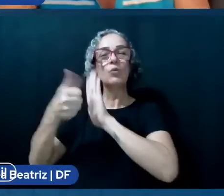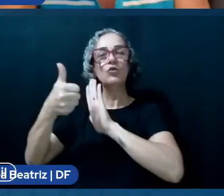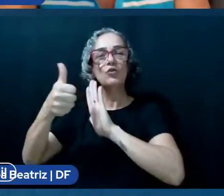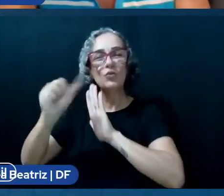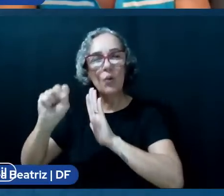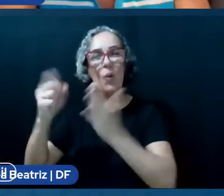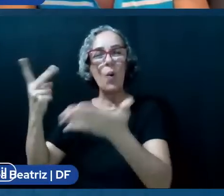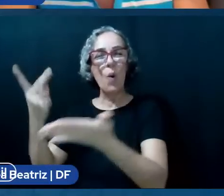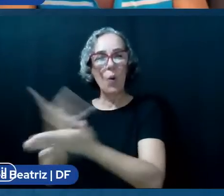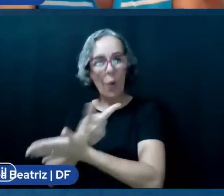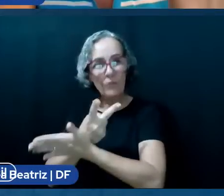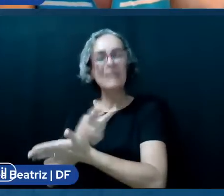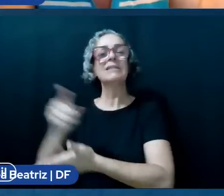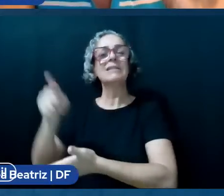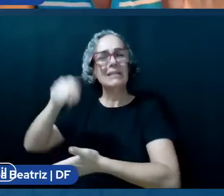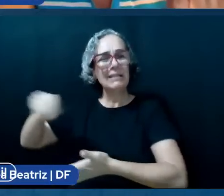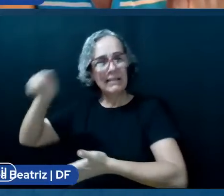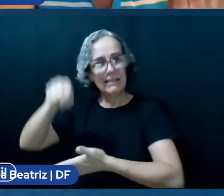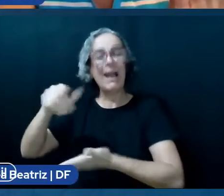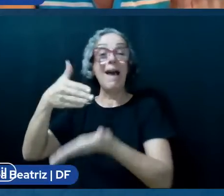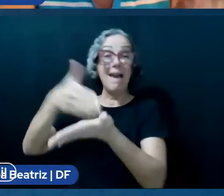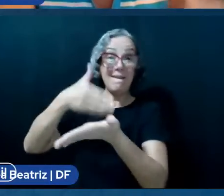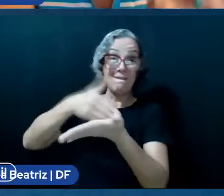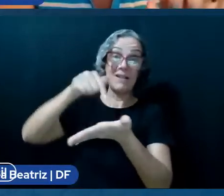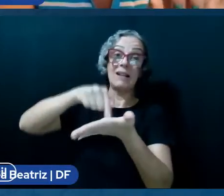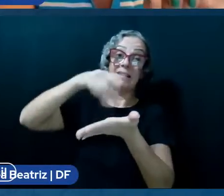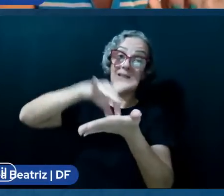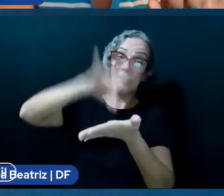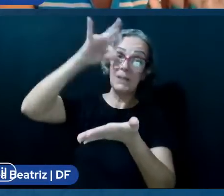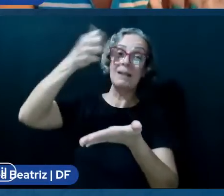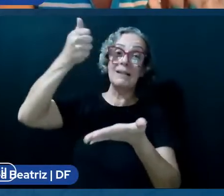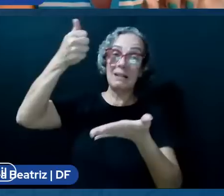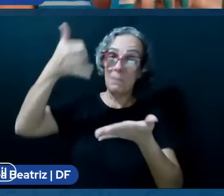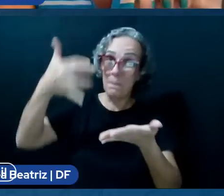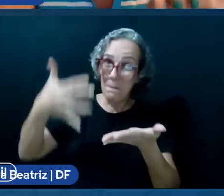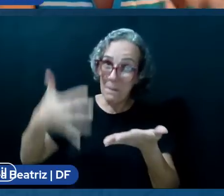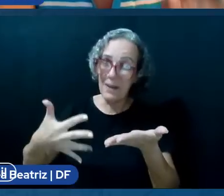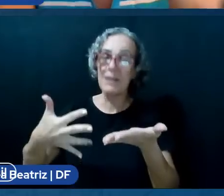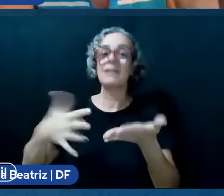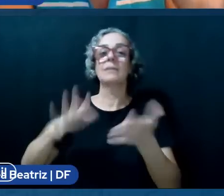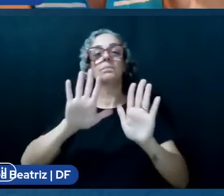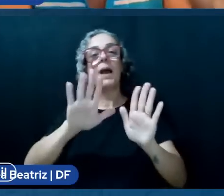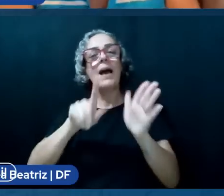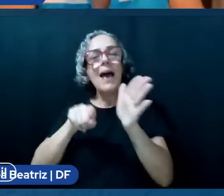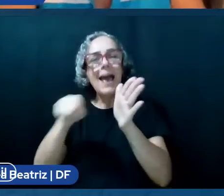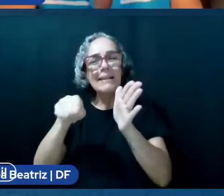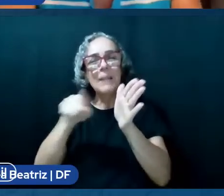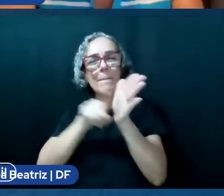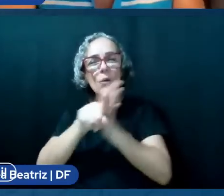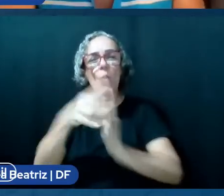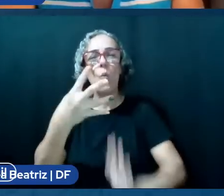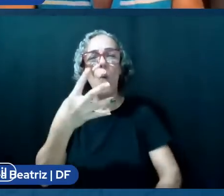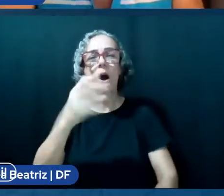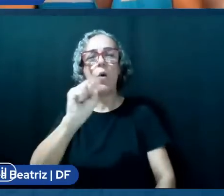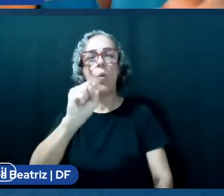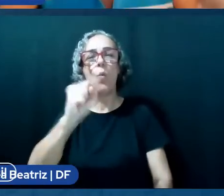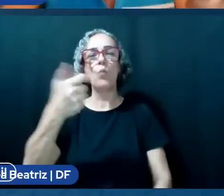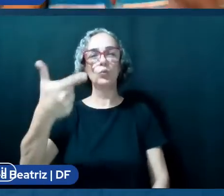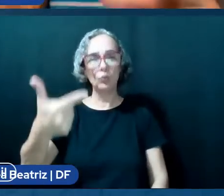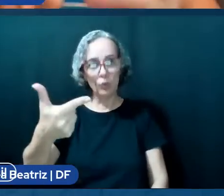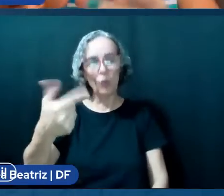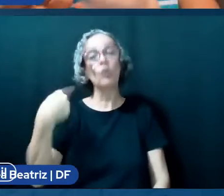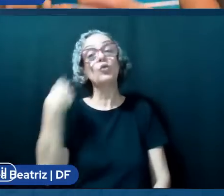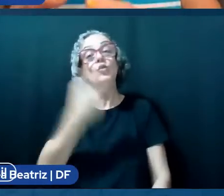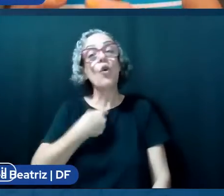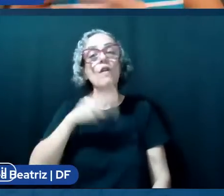e essa pergunta nós vamos compreender em função